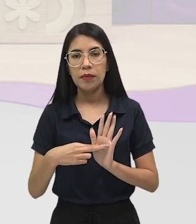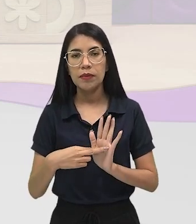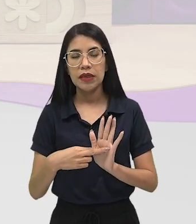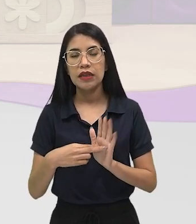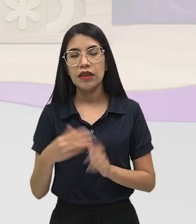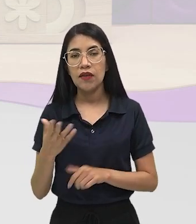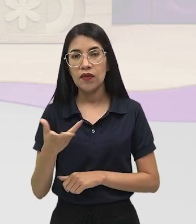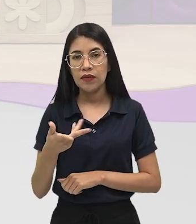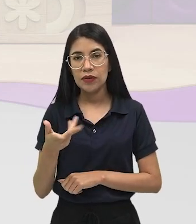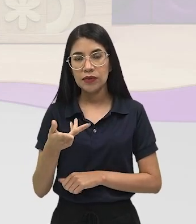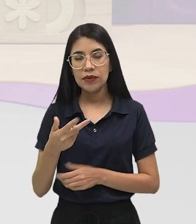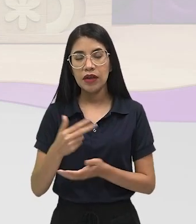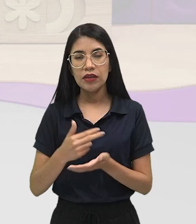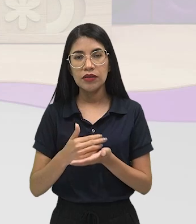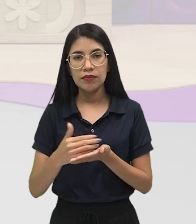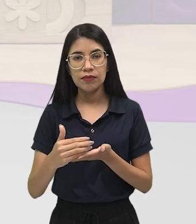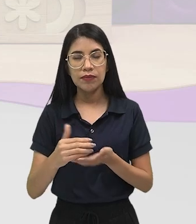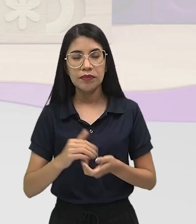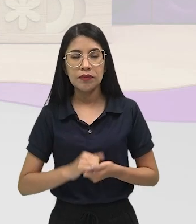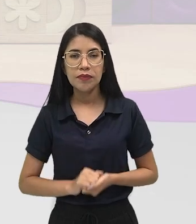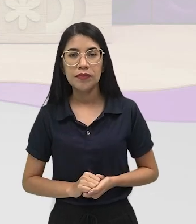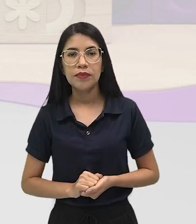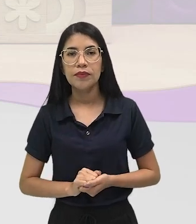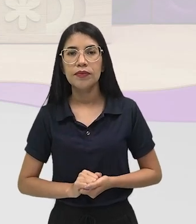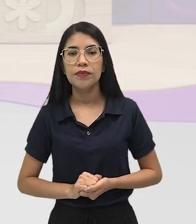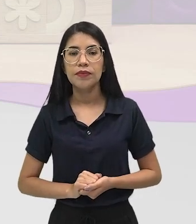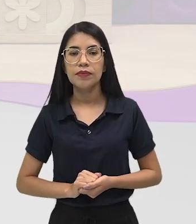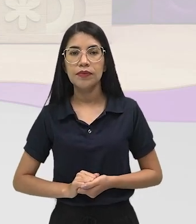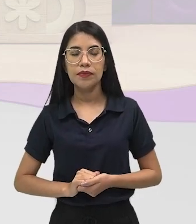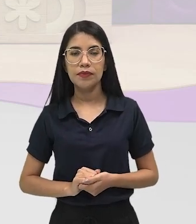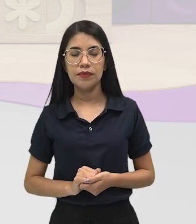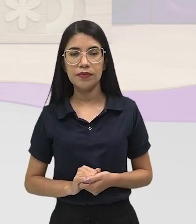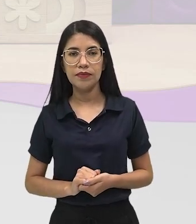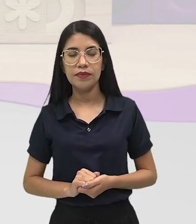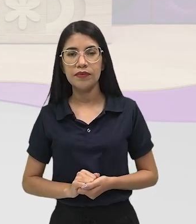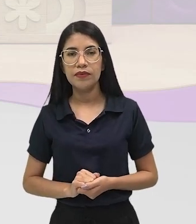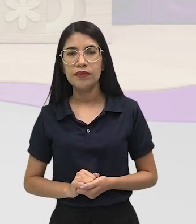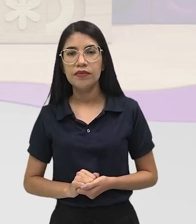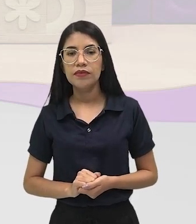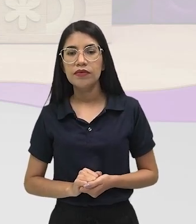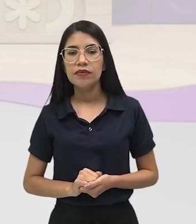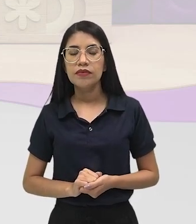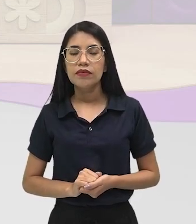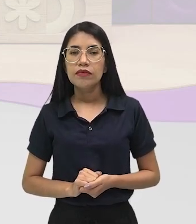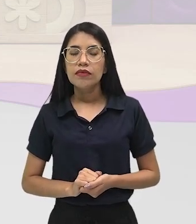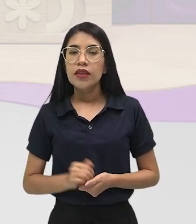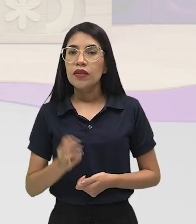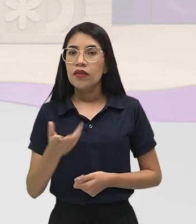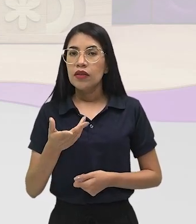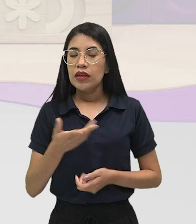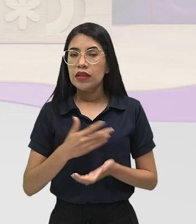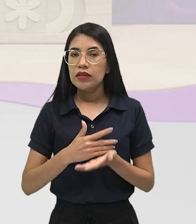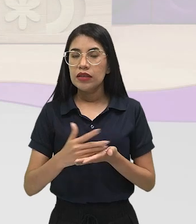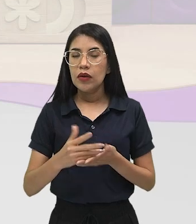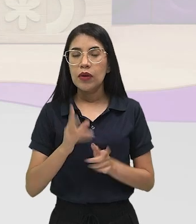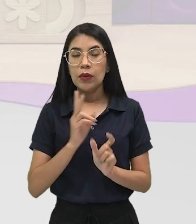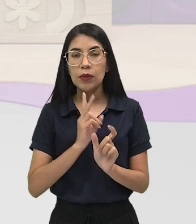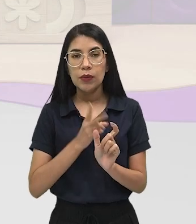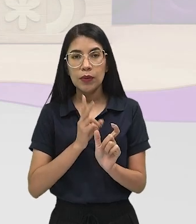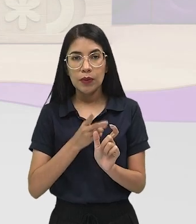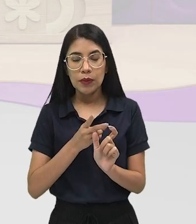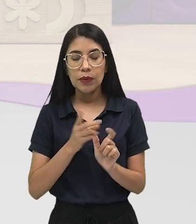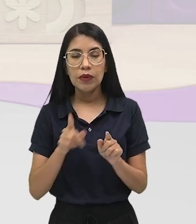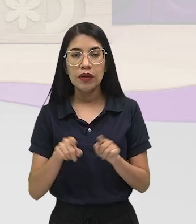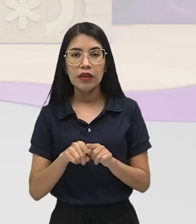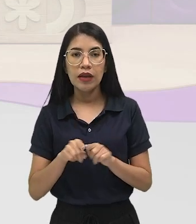né? Então, o que a gente tem? Então, essa velocidade inicial, ela vai estar constante. A